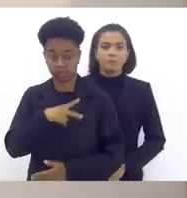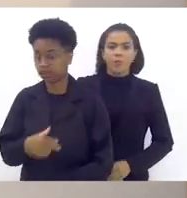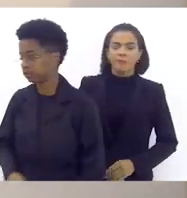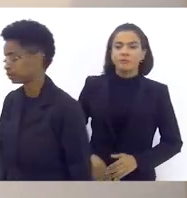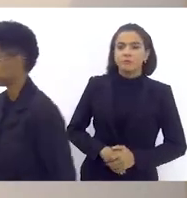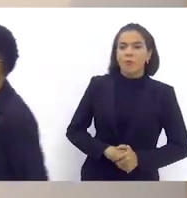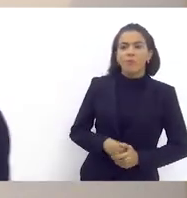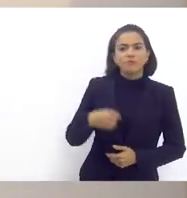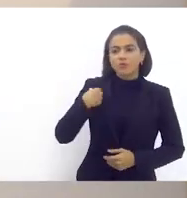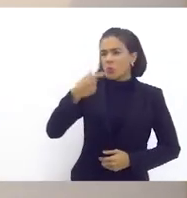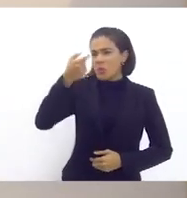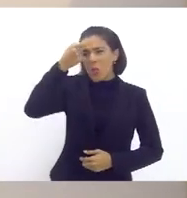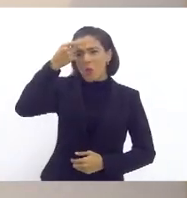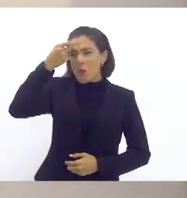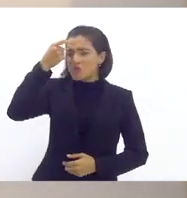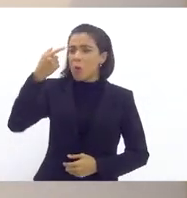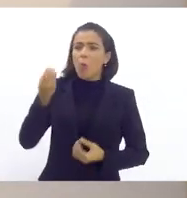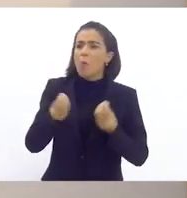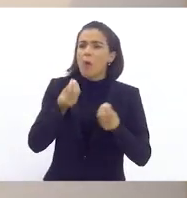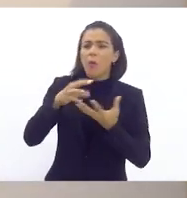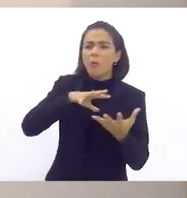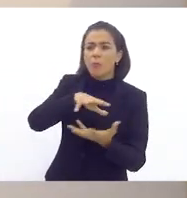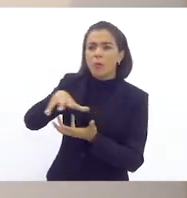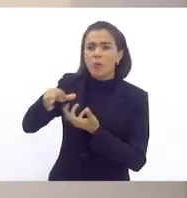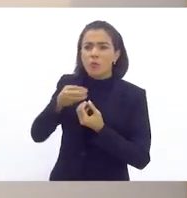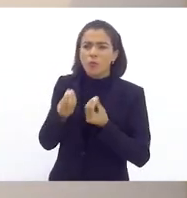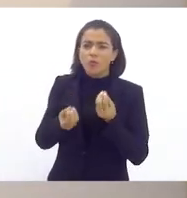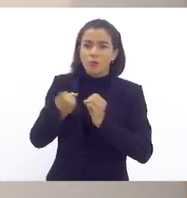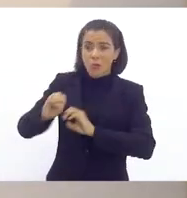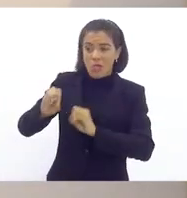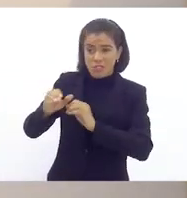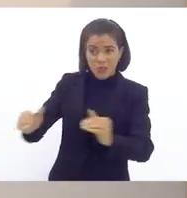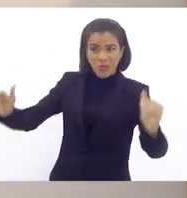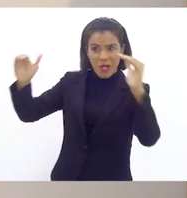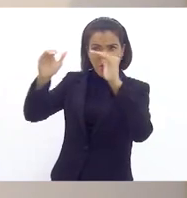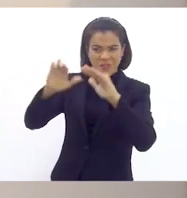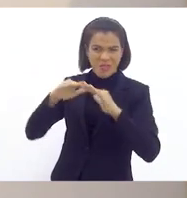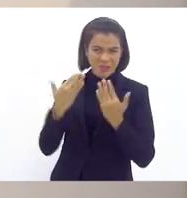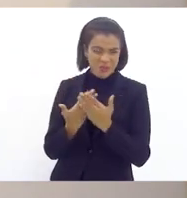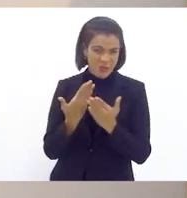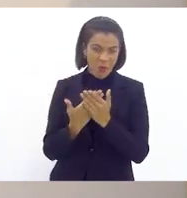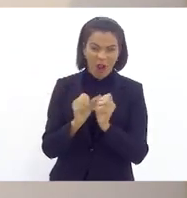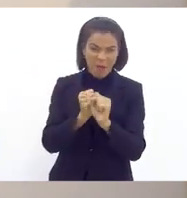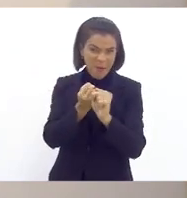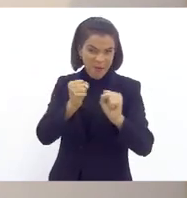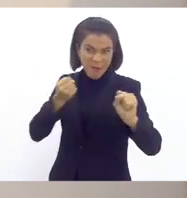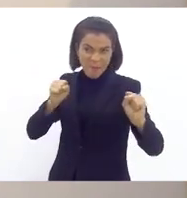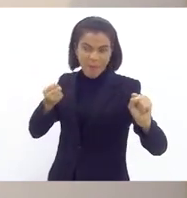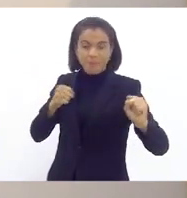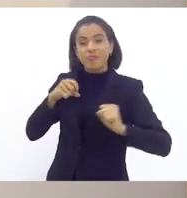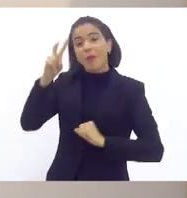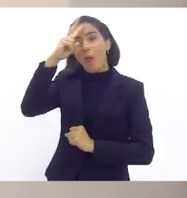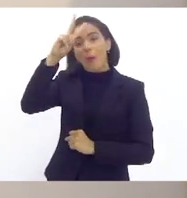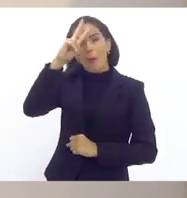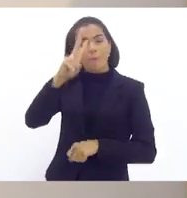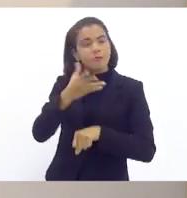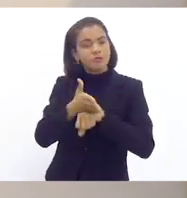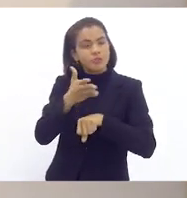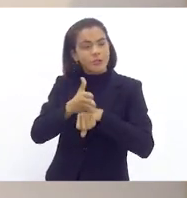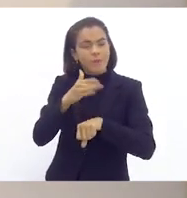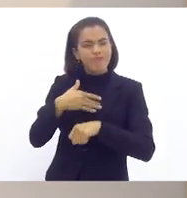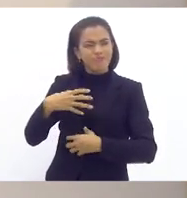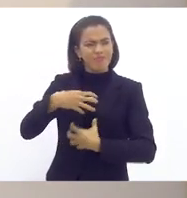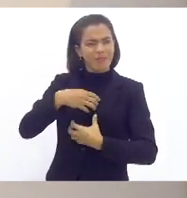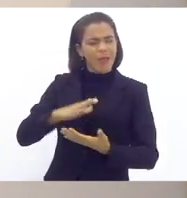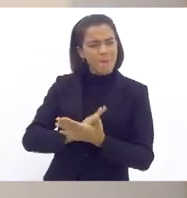como era esse mundo, não tinha noção de como era realmente o ensino de elite dessas escolas enormes. E eu lembro que no estágio eu me sentia